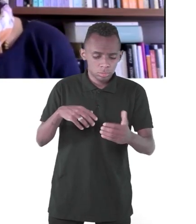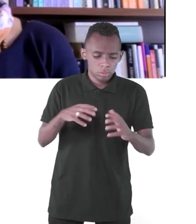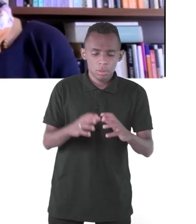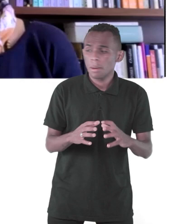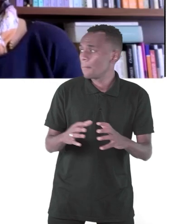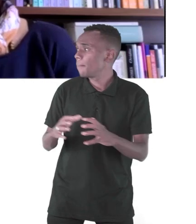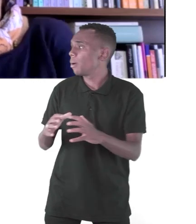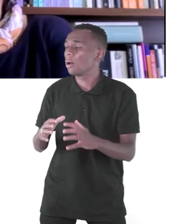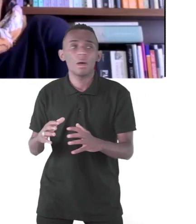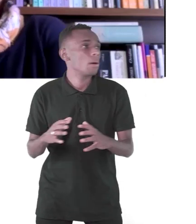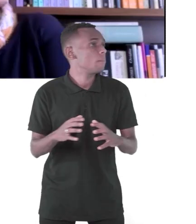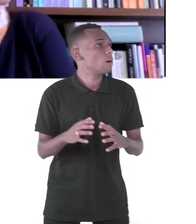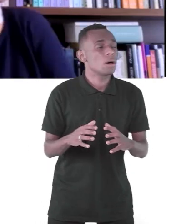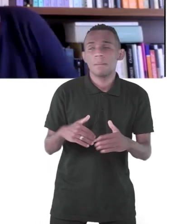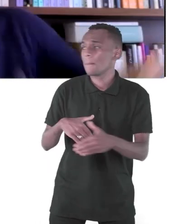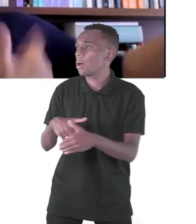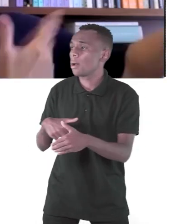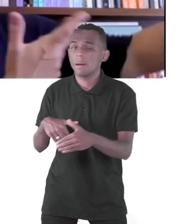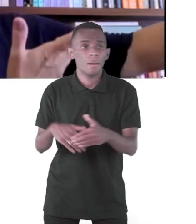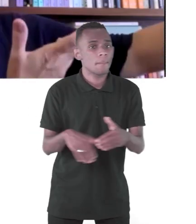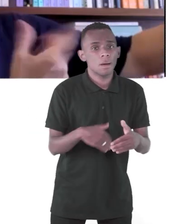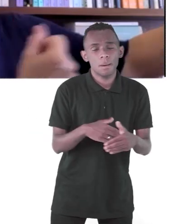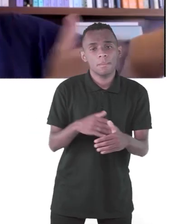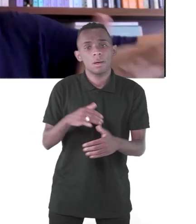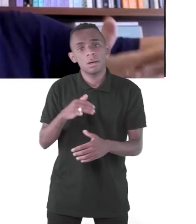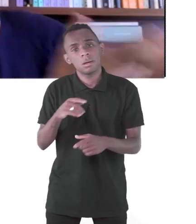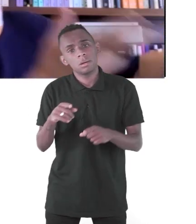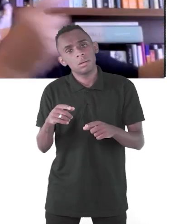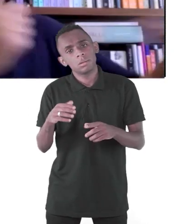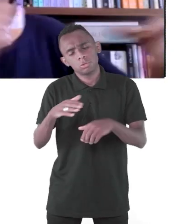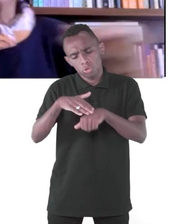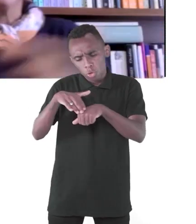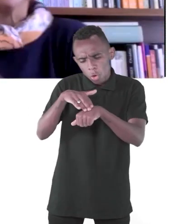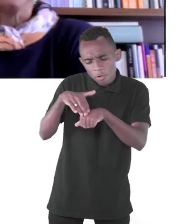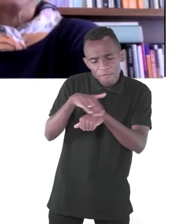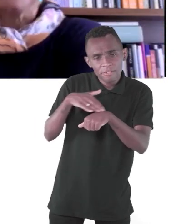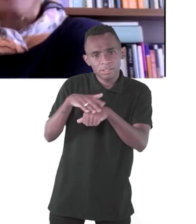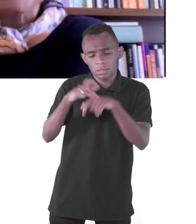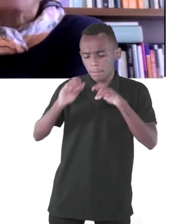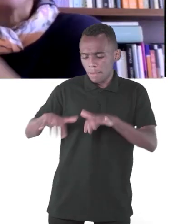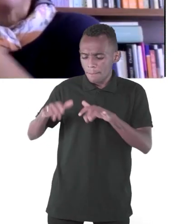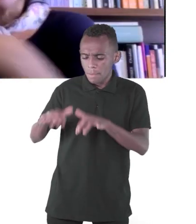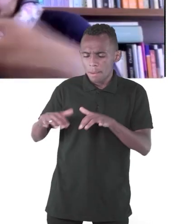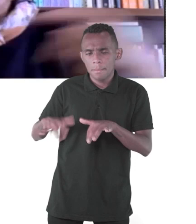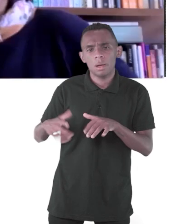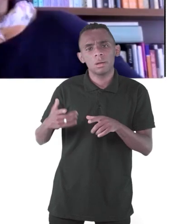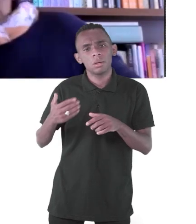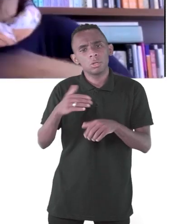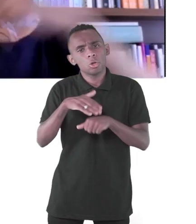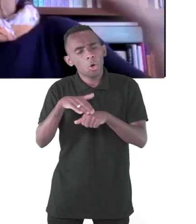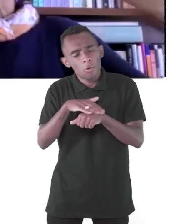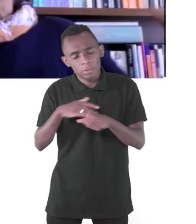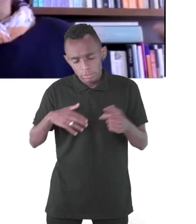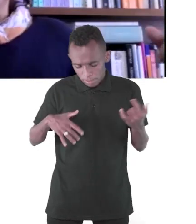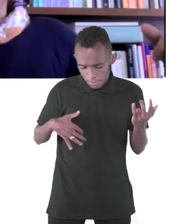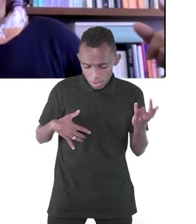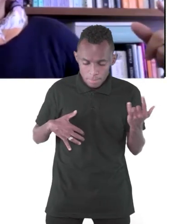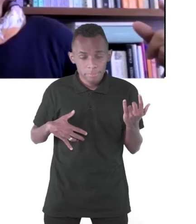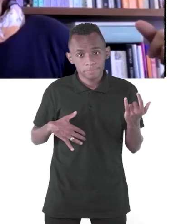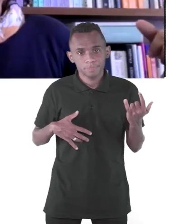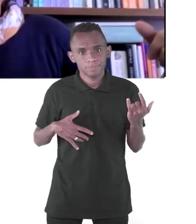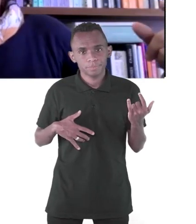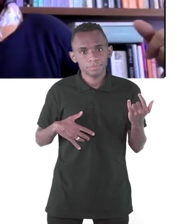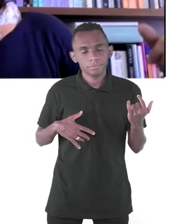pro time também, né, Afonso? Não conversa com o seu pianista, não conversa com o seu baixista, não conversa com a sua